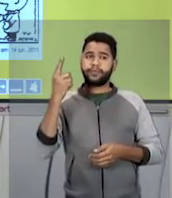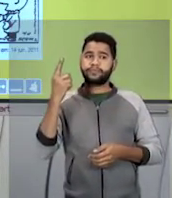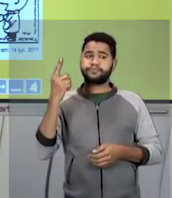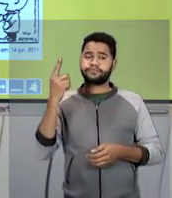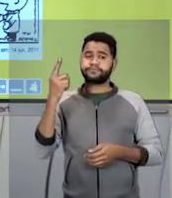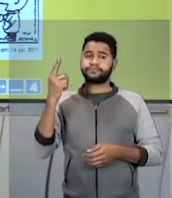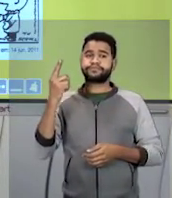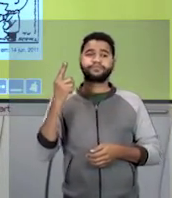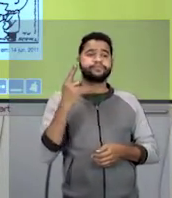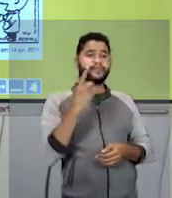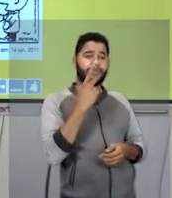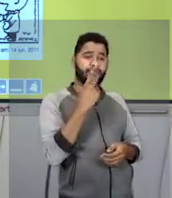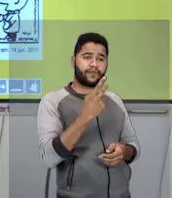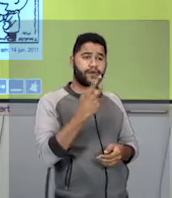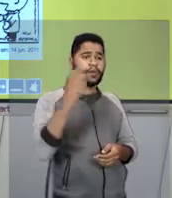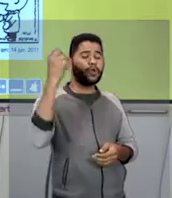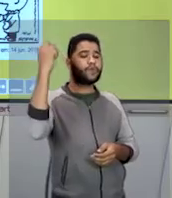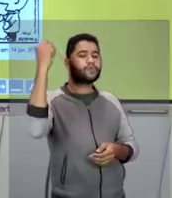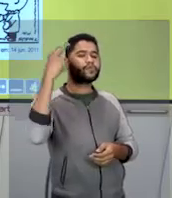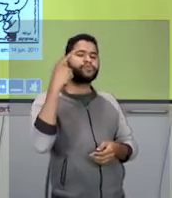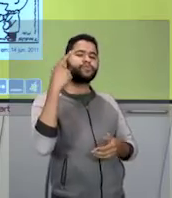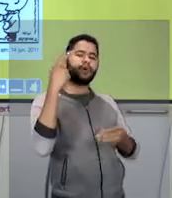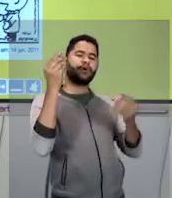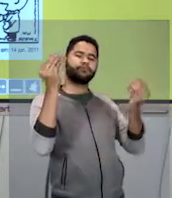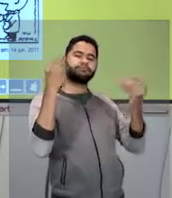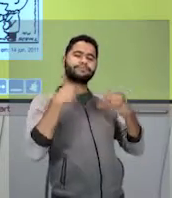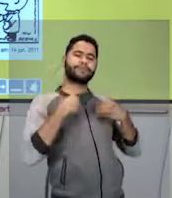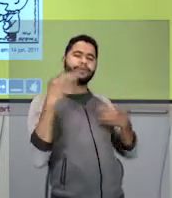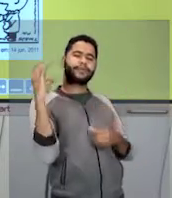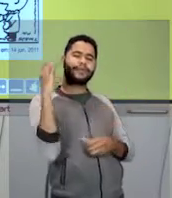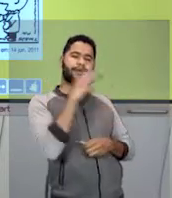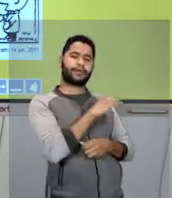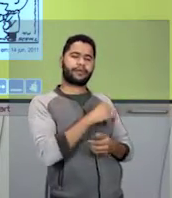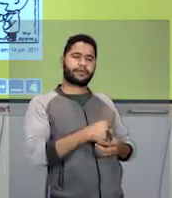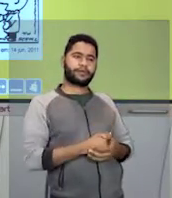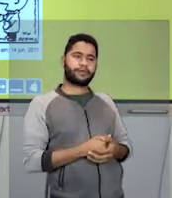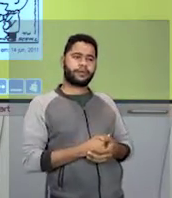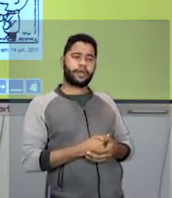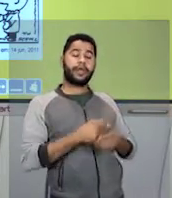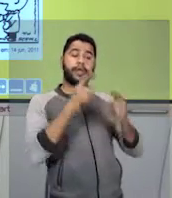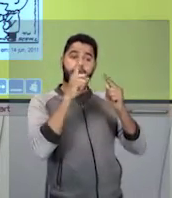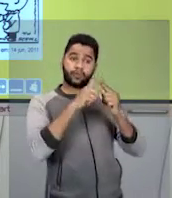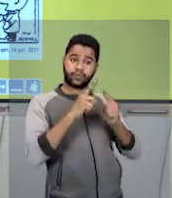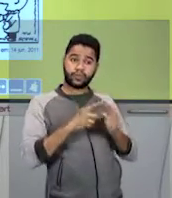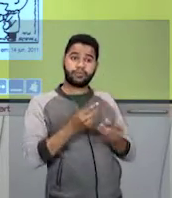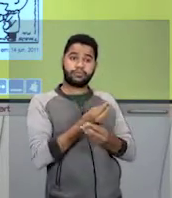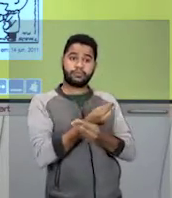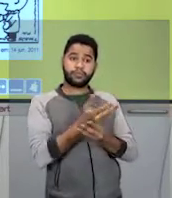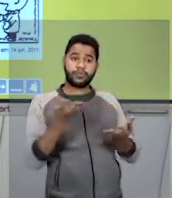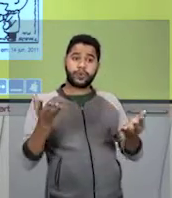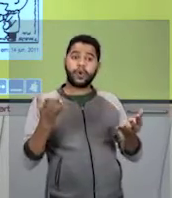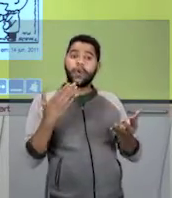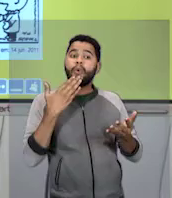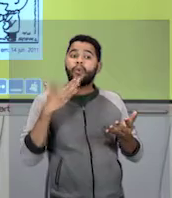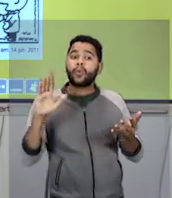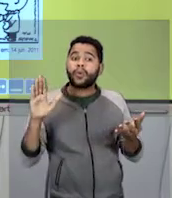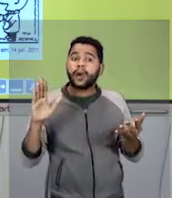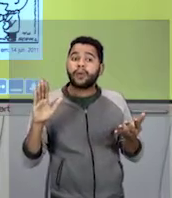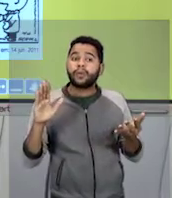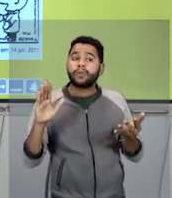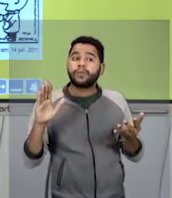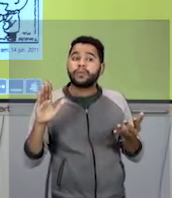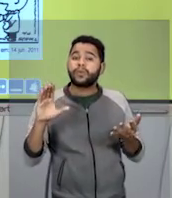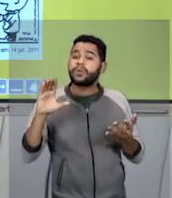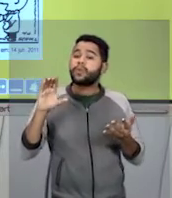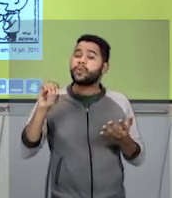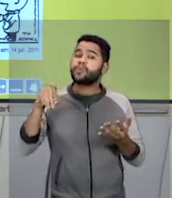ele fala que o sol nos mantém aquecido. O sol é um tipo de propagação de qual?